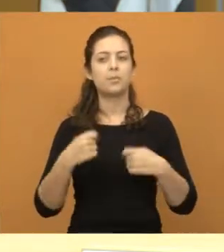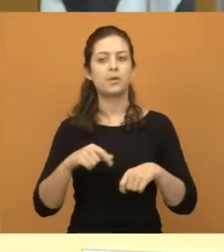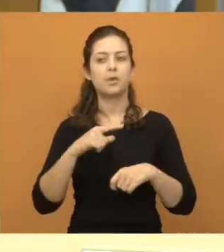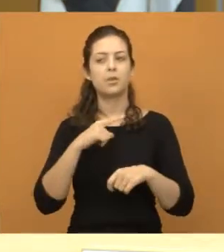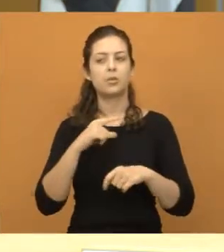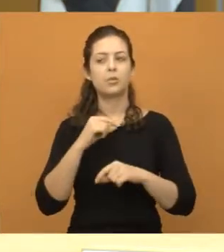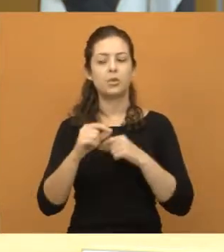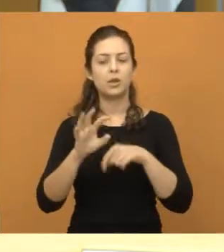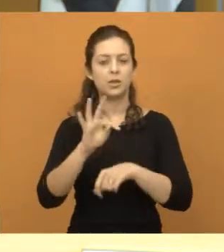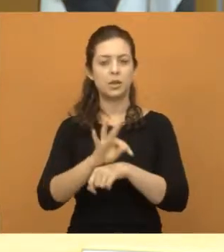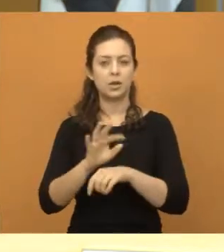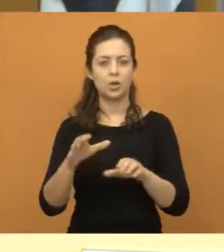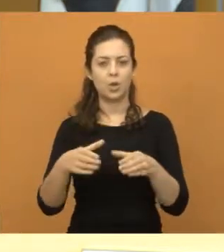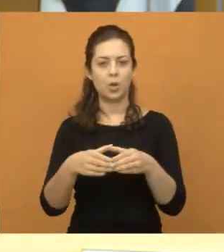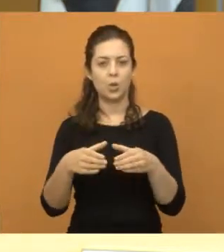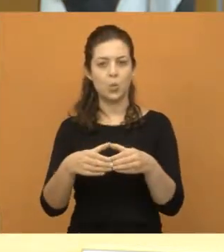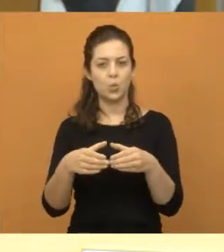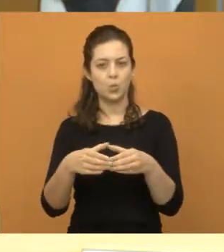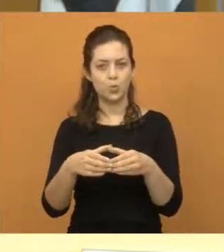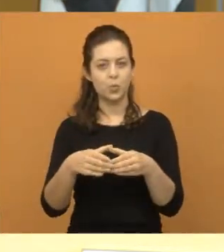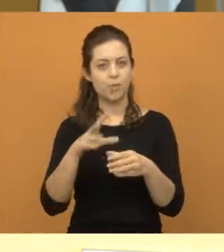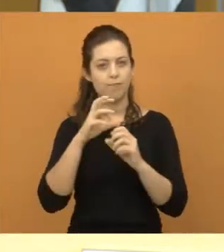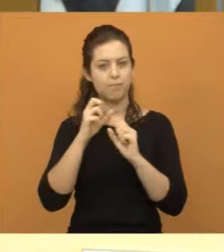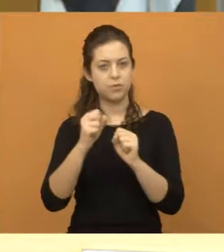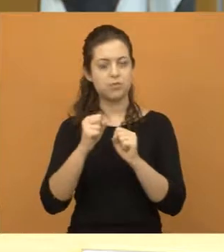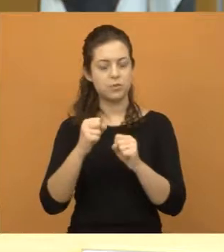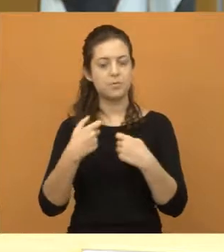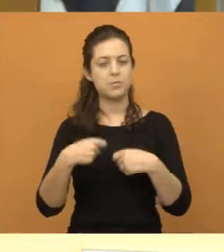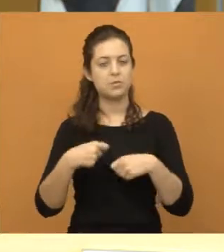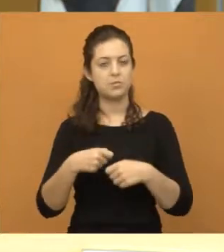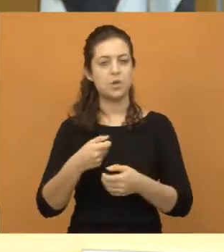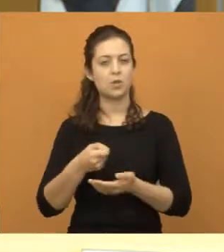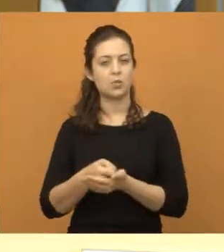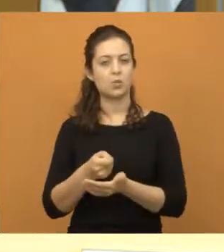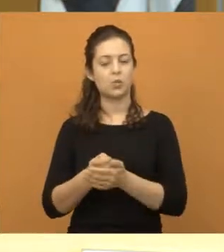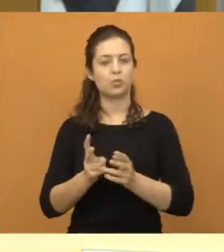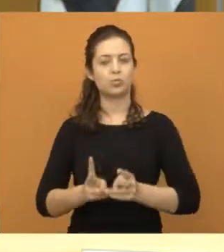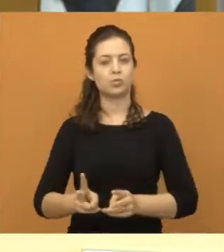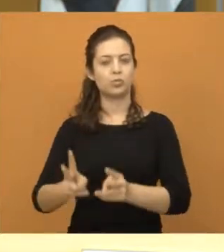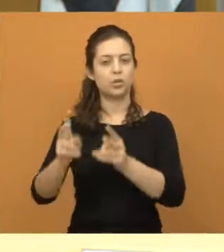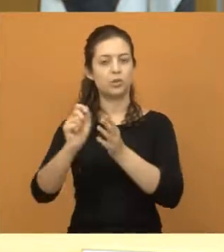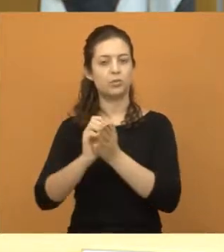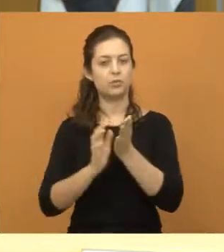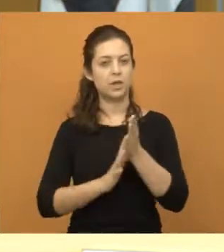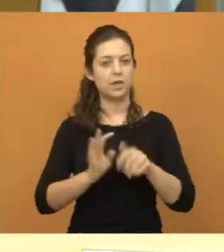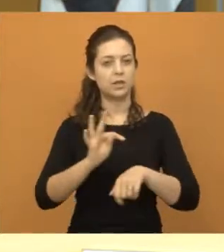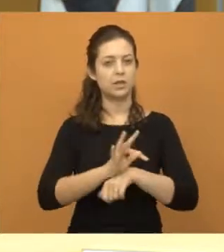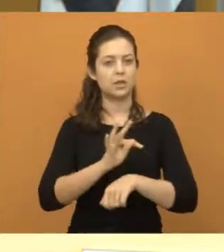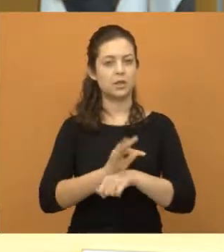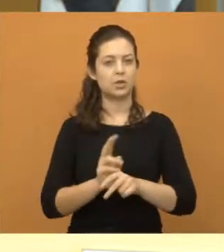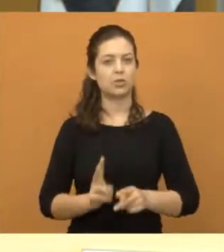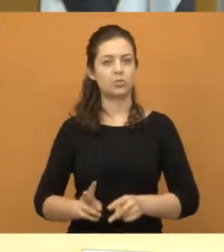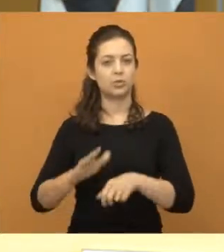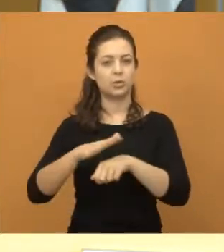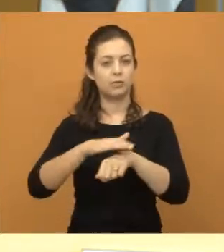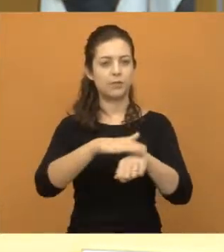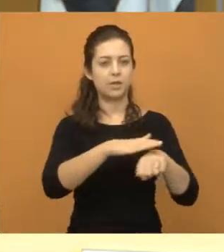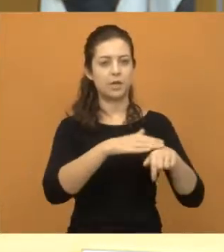um corpo técnico mais robusto, garantindo a continuidade das atividades técnicas e de